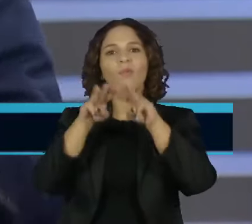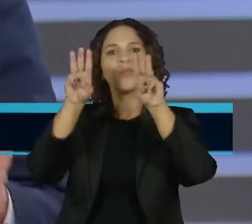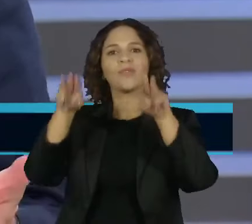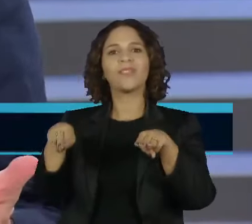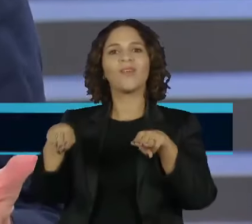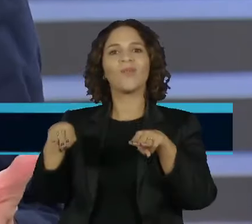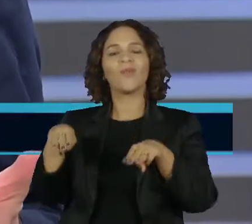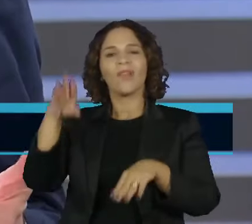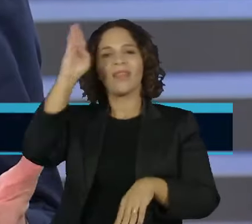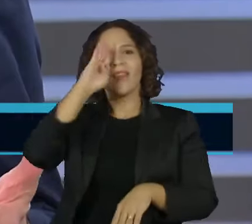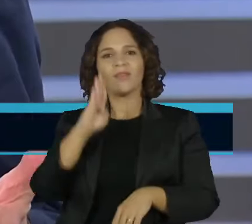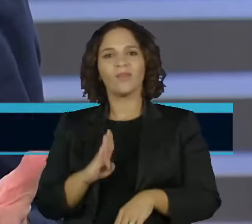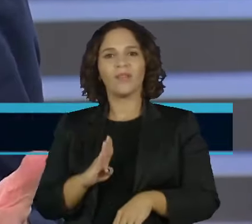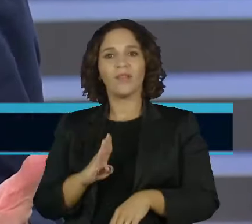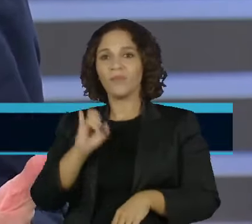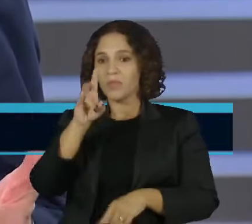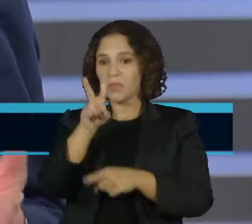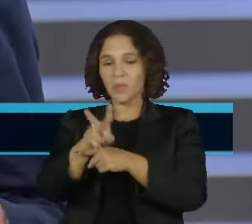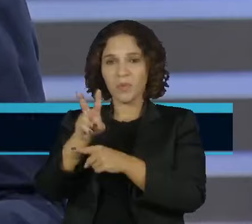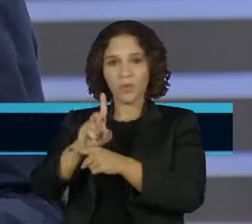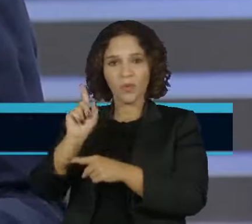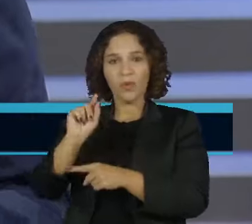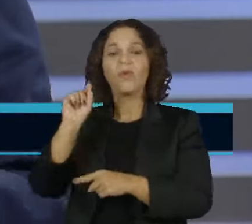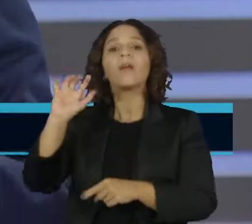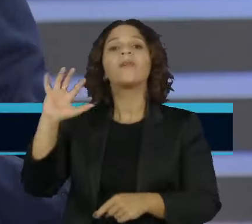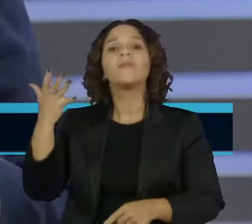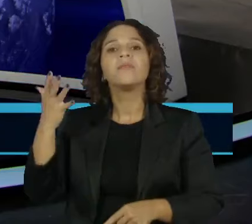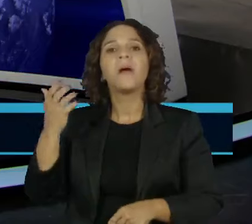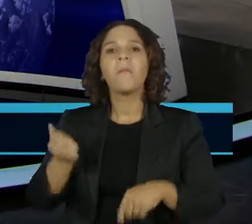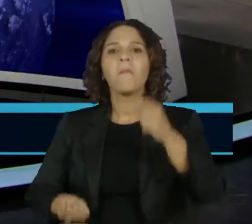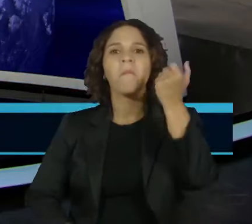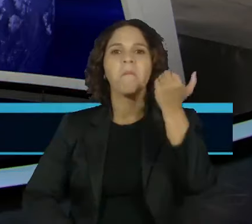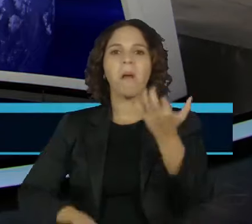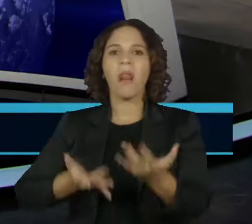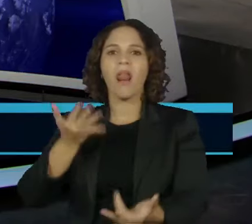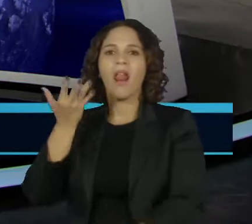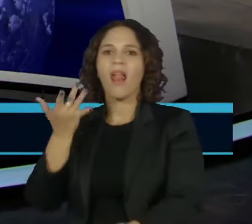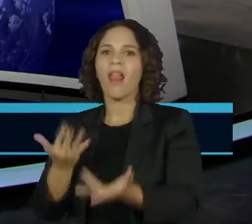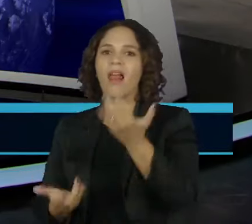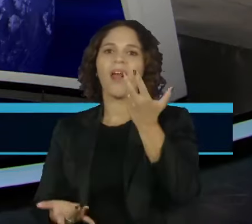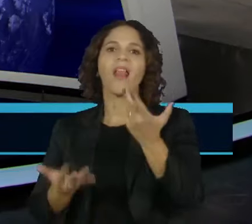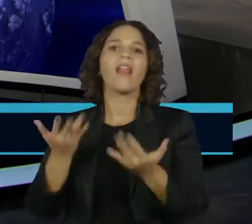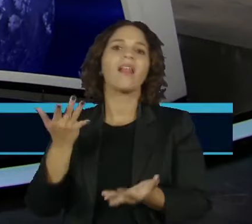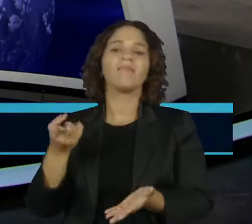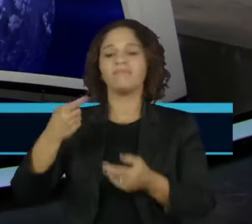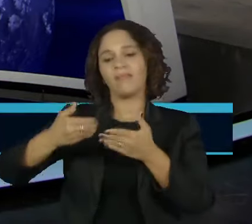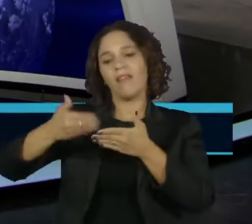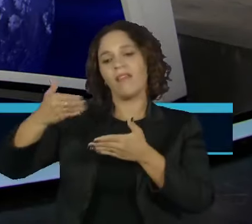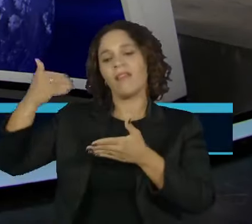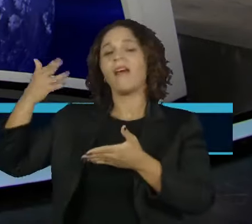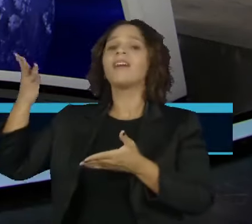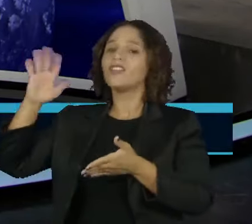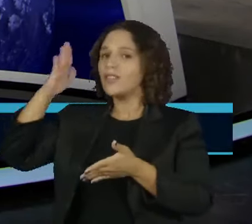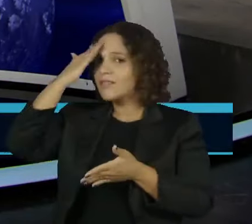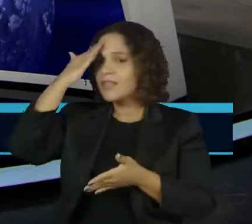você deixa de tomar as medidas e o dano... E depois assistimos várias tragédias anunciadas, né? Exatamente, tragédia anunciada.